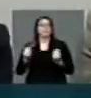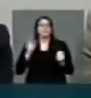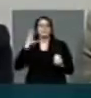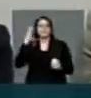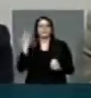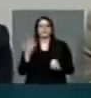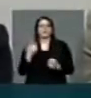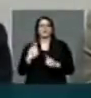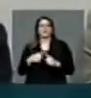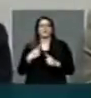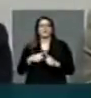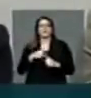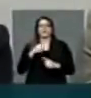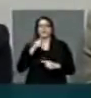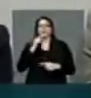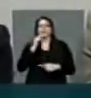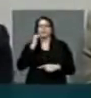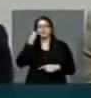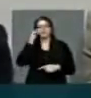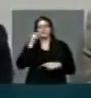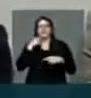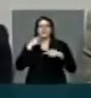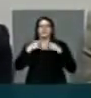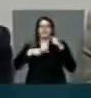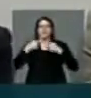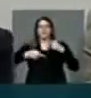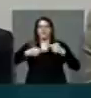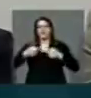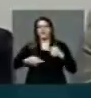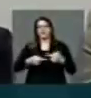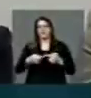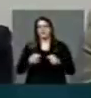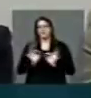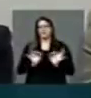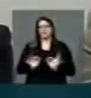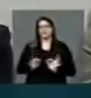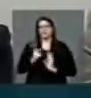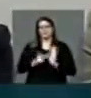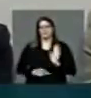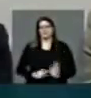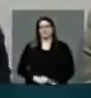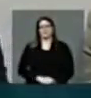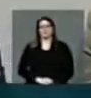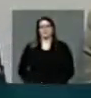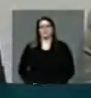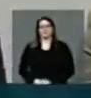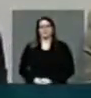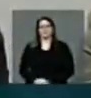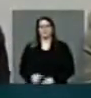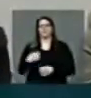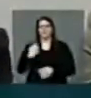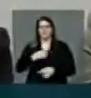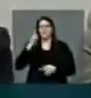a gente não ficar ad eterno debatendo o texto do projeto? Nós concordamos que iríamos colocar apenas o que fosse